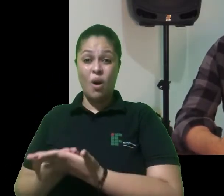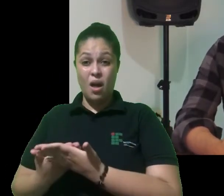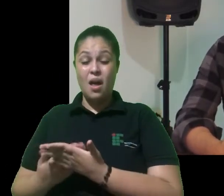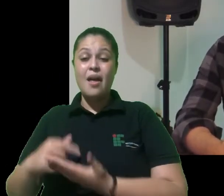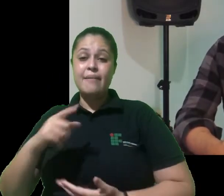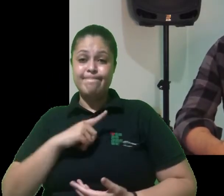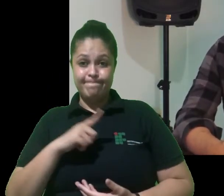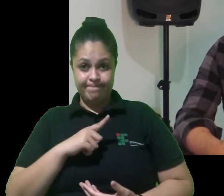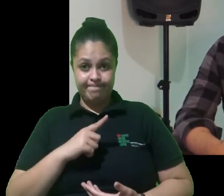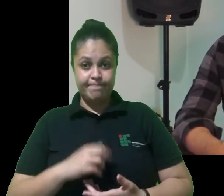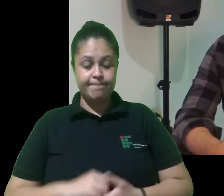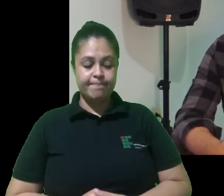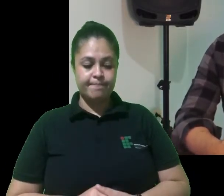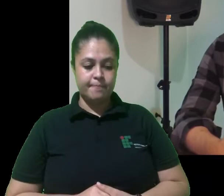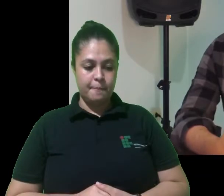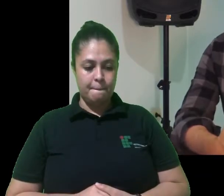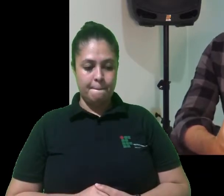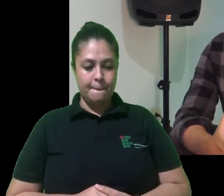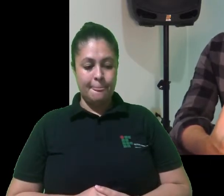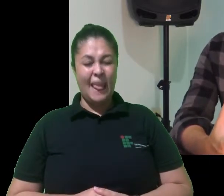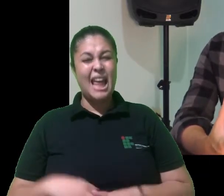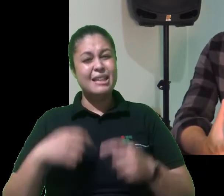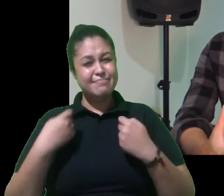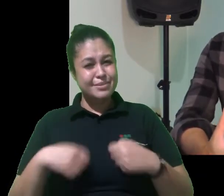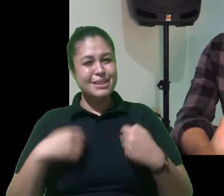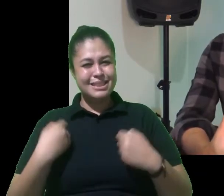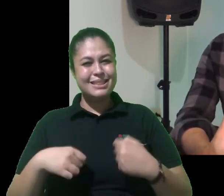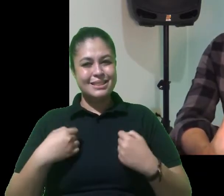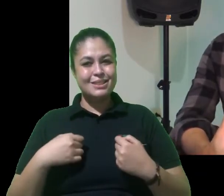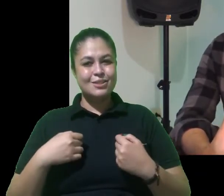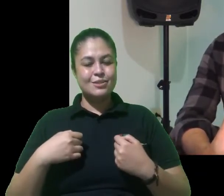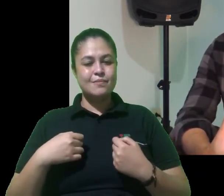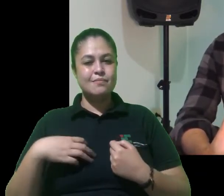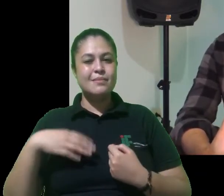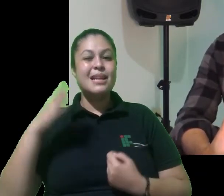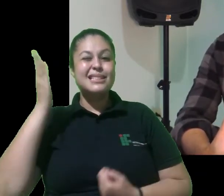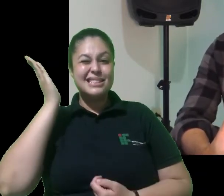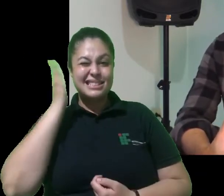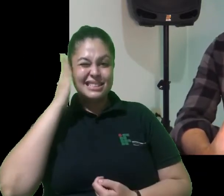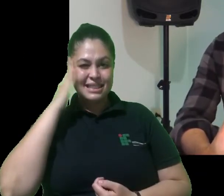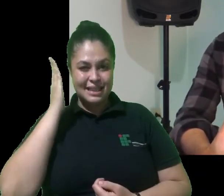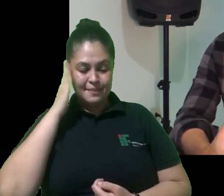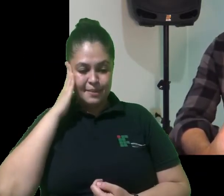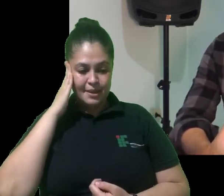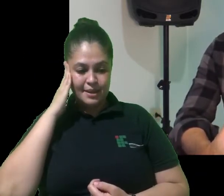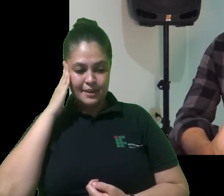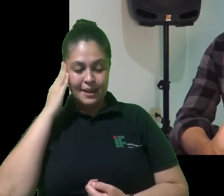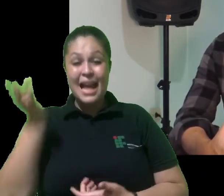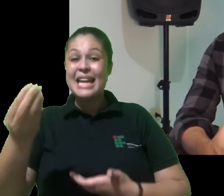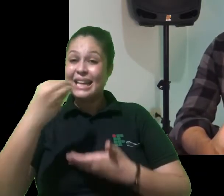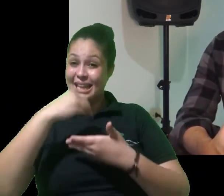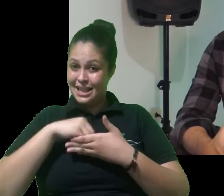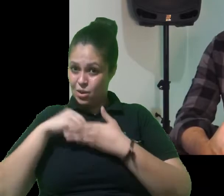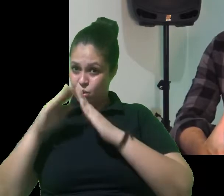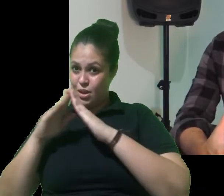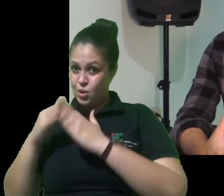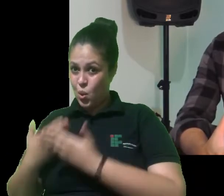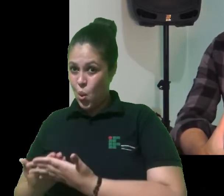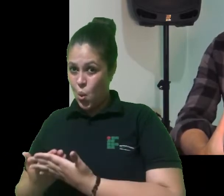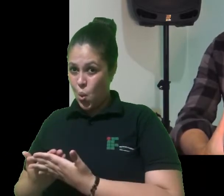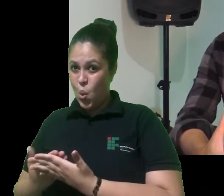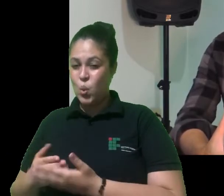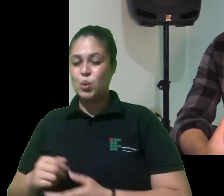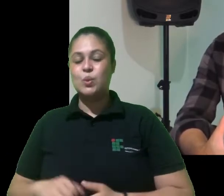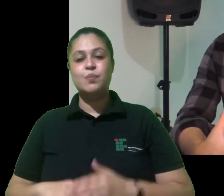academia vem sofrendo. E é preciso considerar que dentro